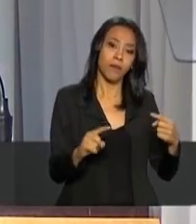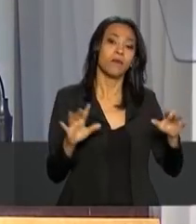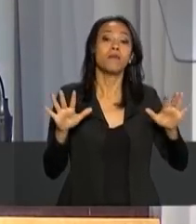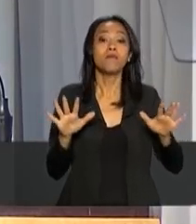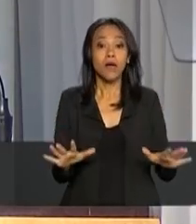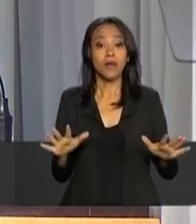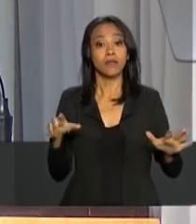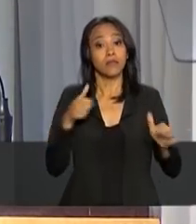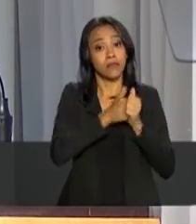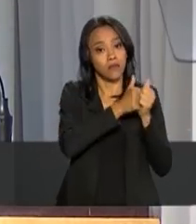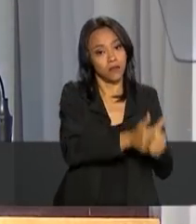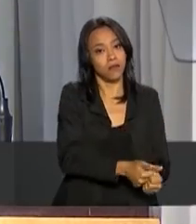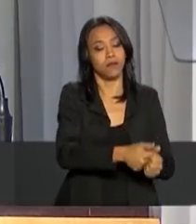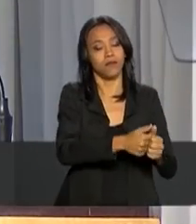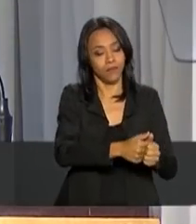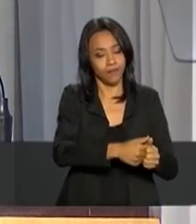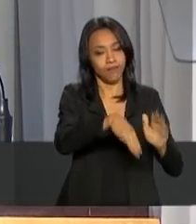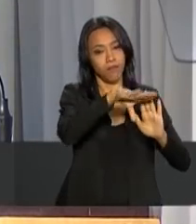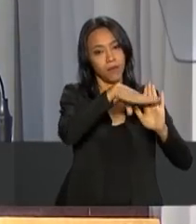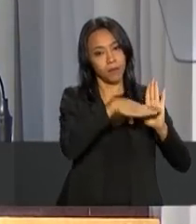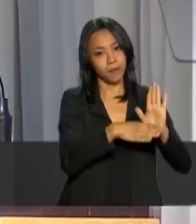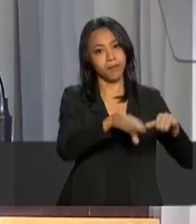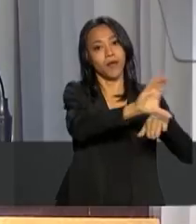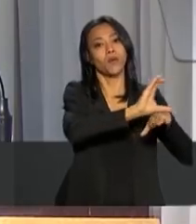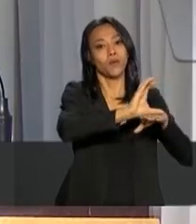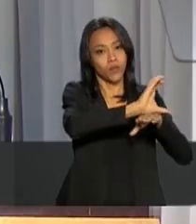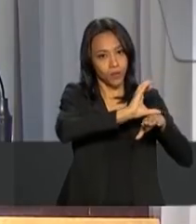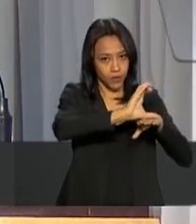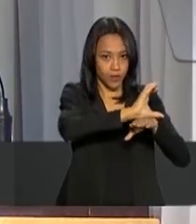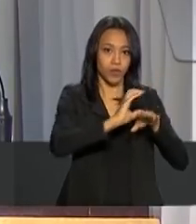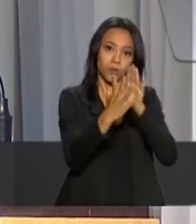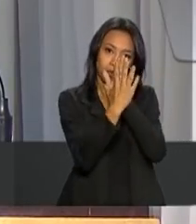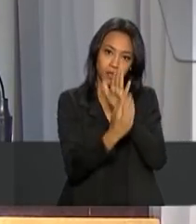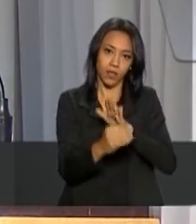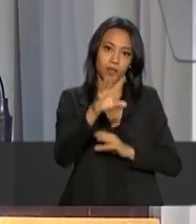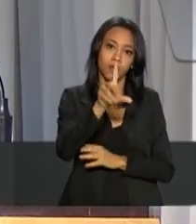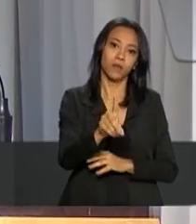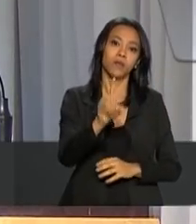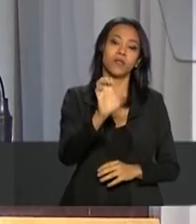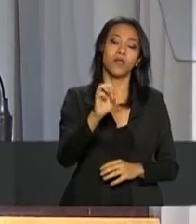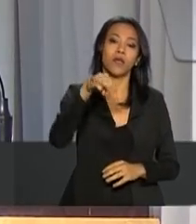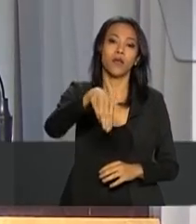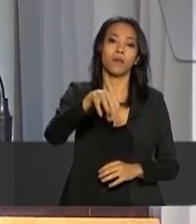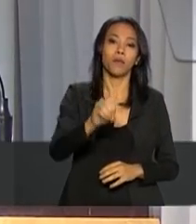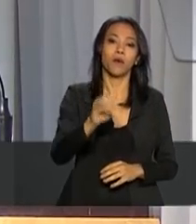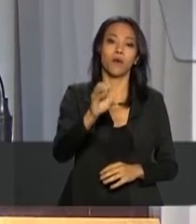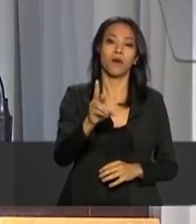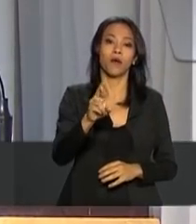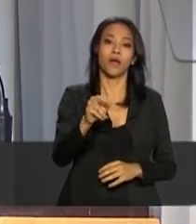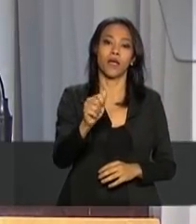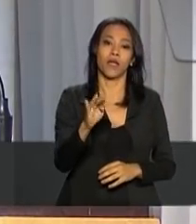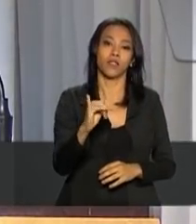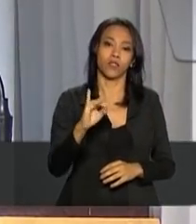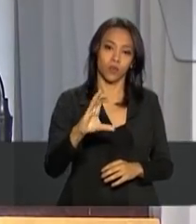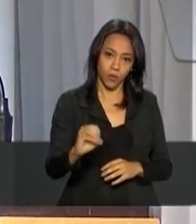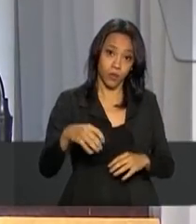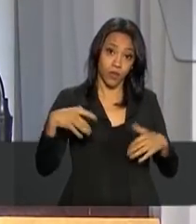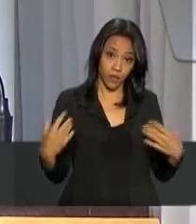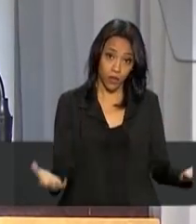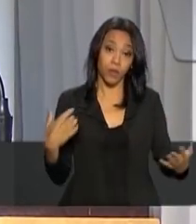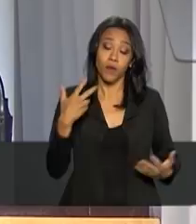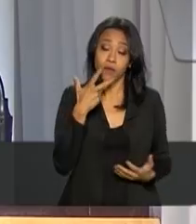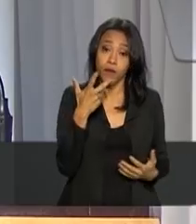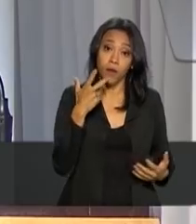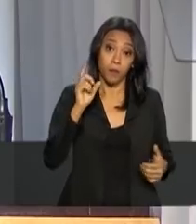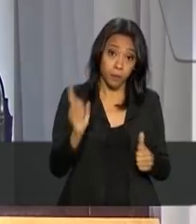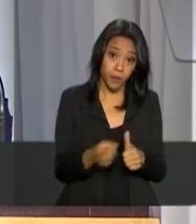que a Constituição empresta na democracia, na oposição e a situação, não é? Então, digo eu, o